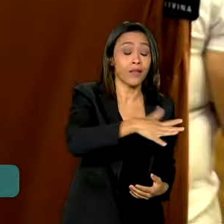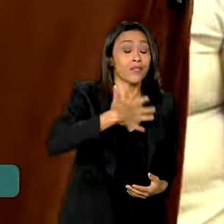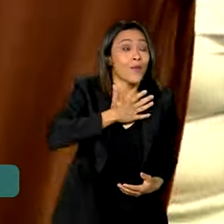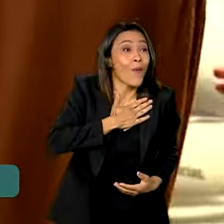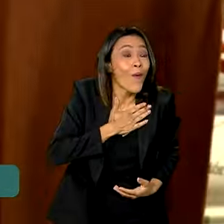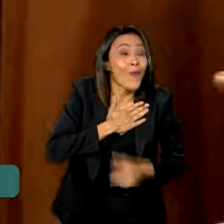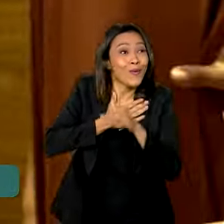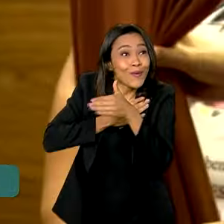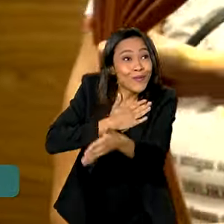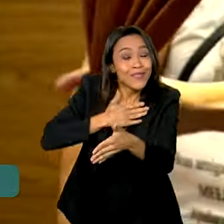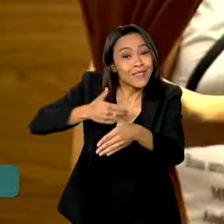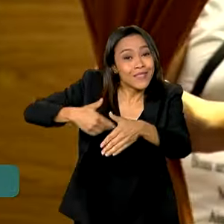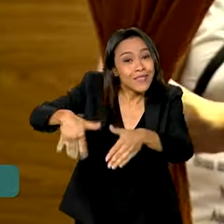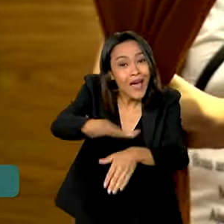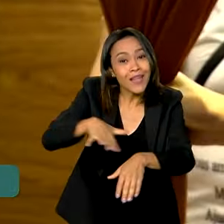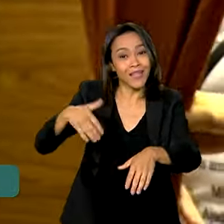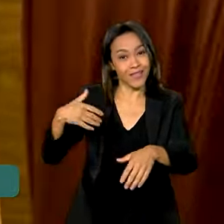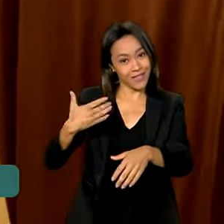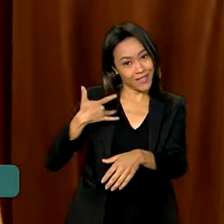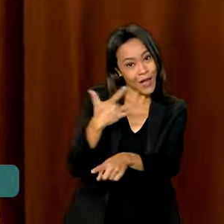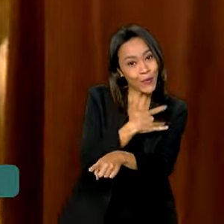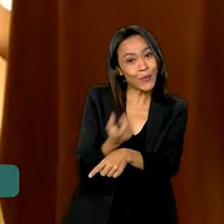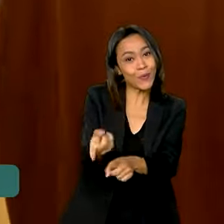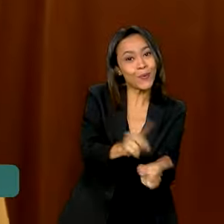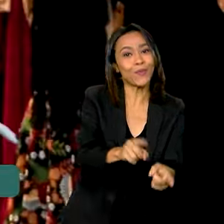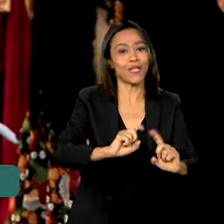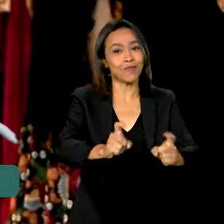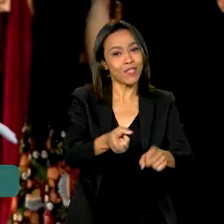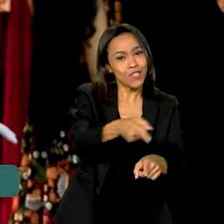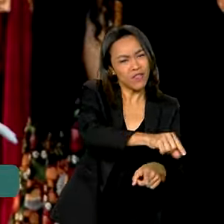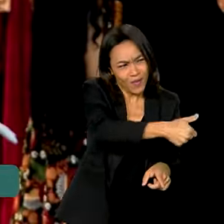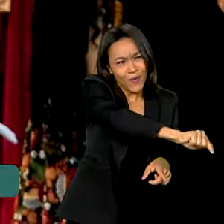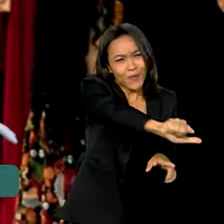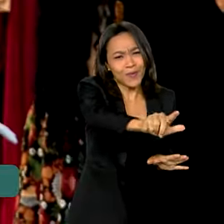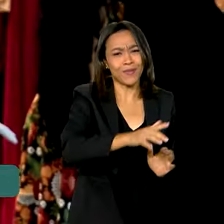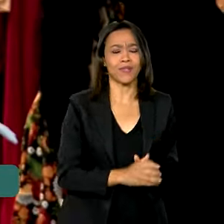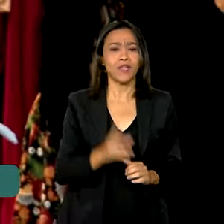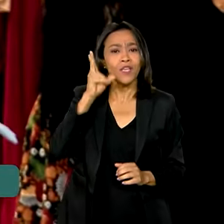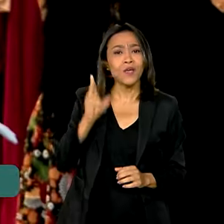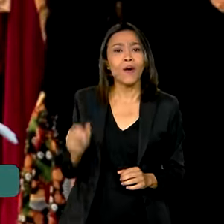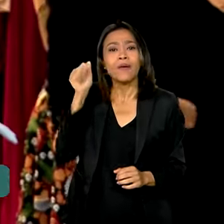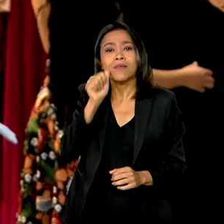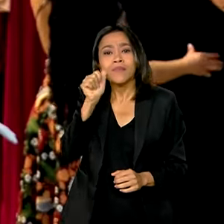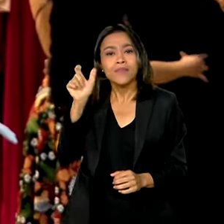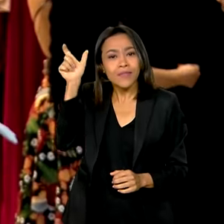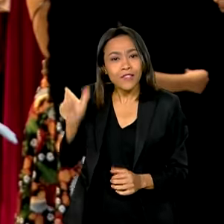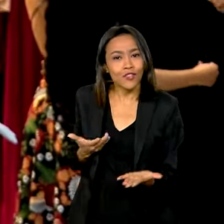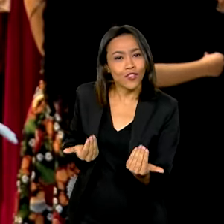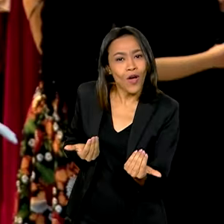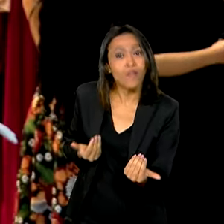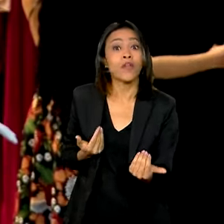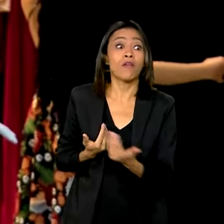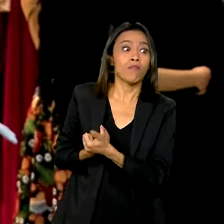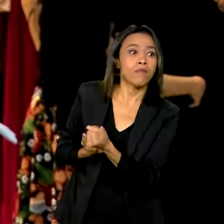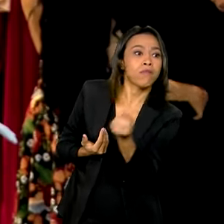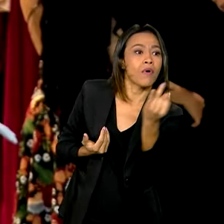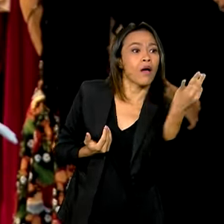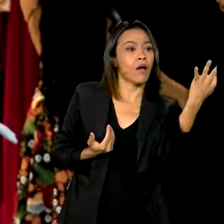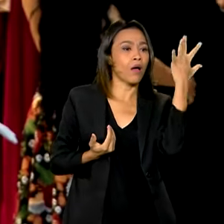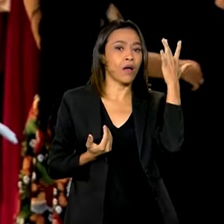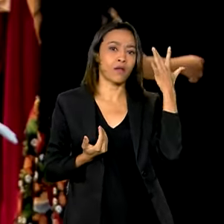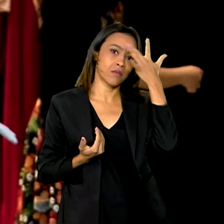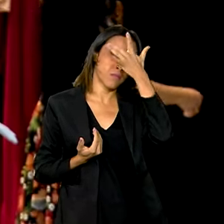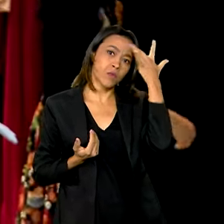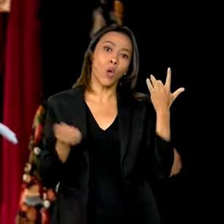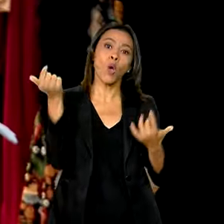de saúde, administrativo, várias outras opções. Assim como a Vanessa, muitos brasileiros conquistaram uma vaga